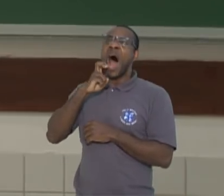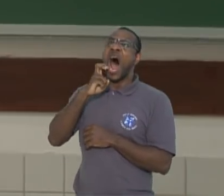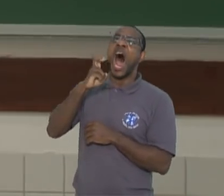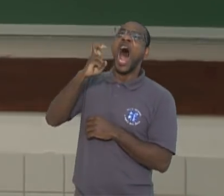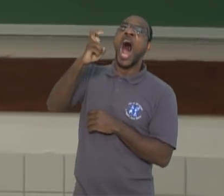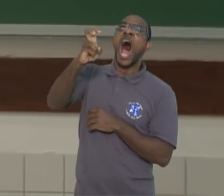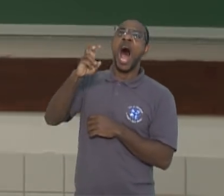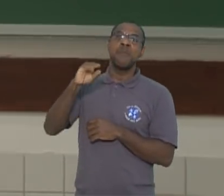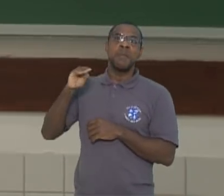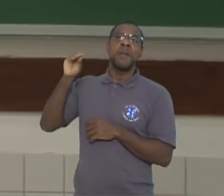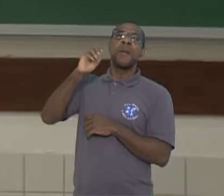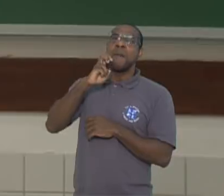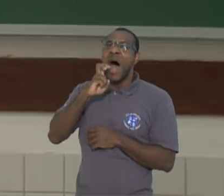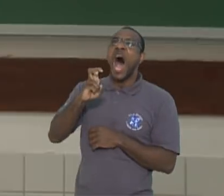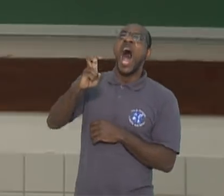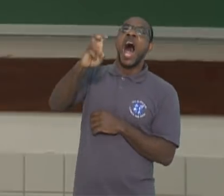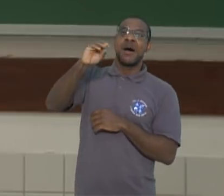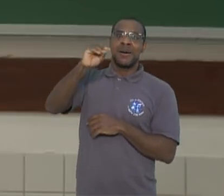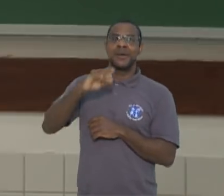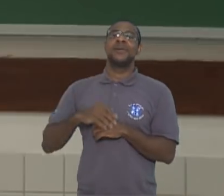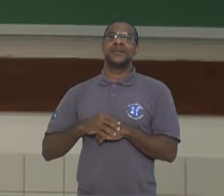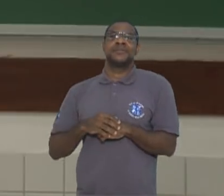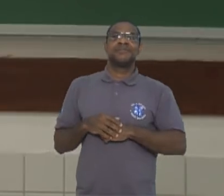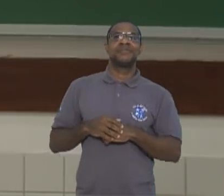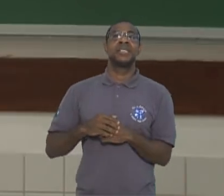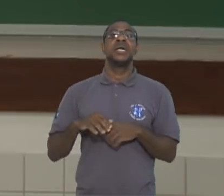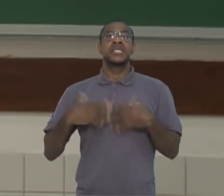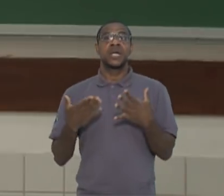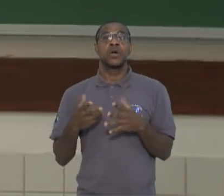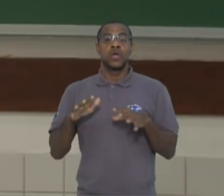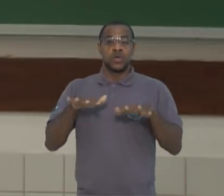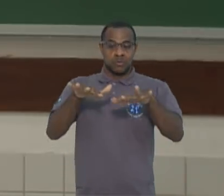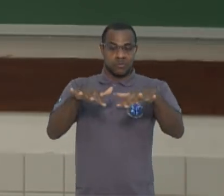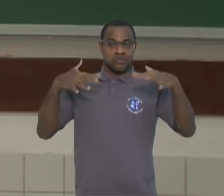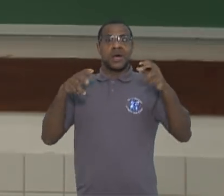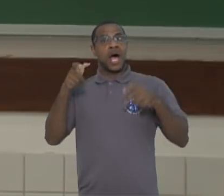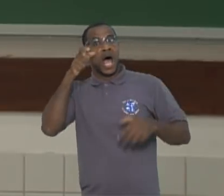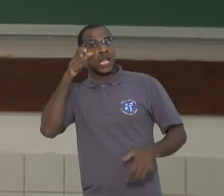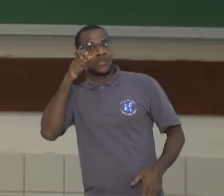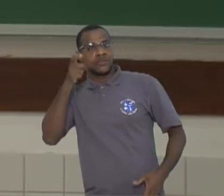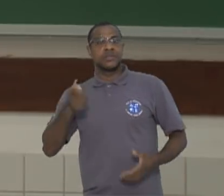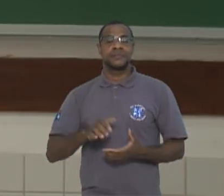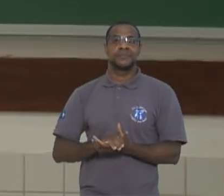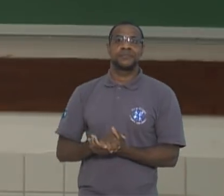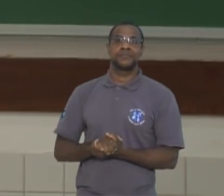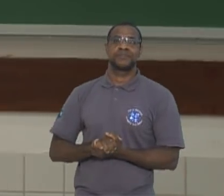né? Assim chegando a todos os espectadores, todos que estavam assistindo.